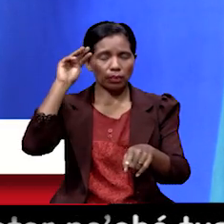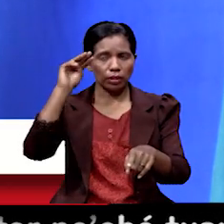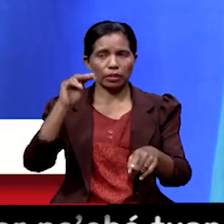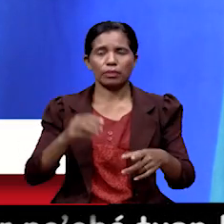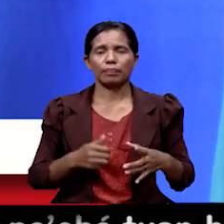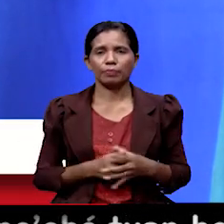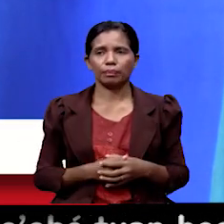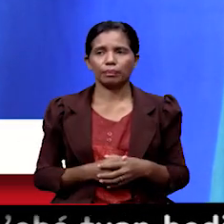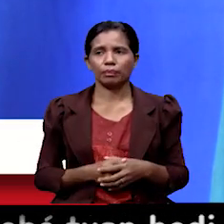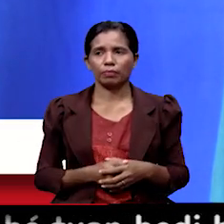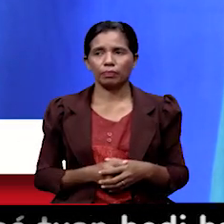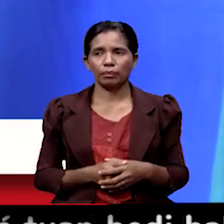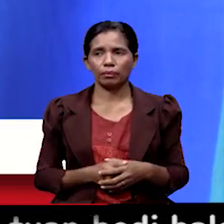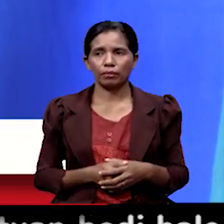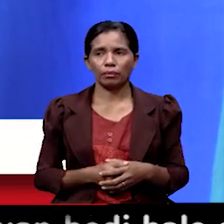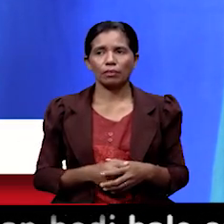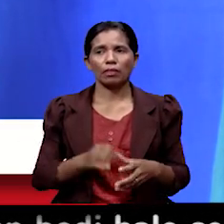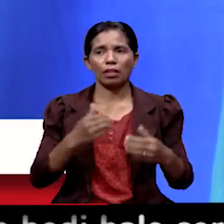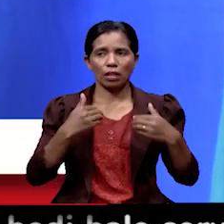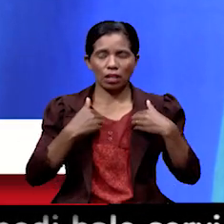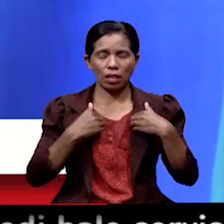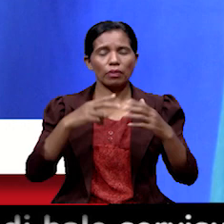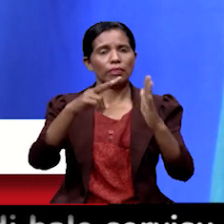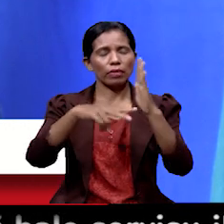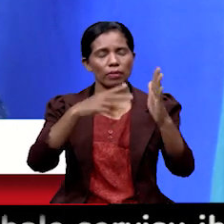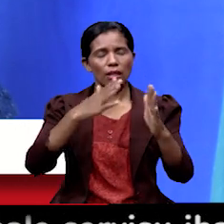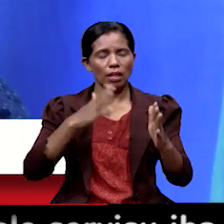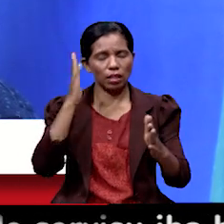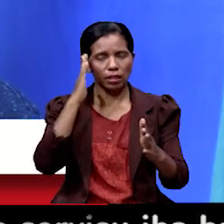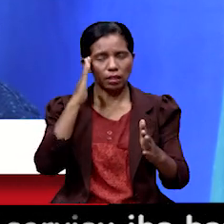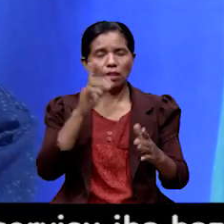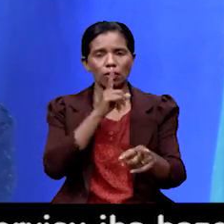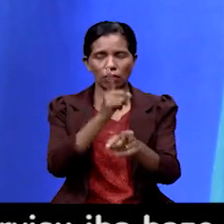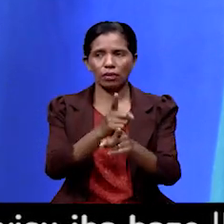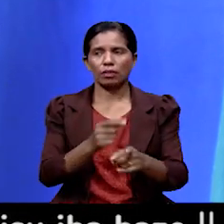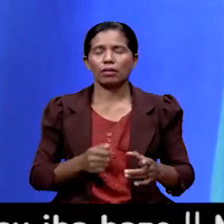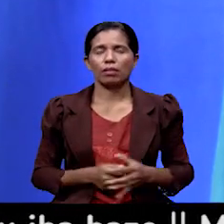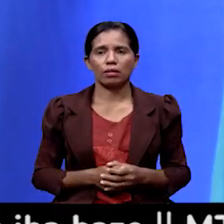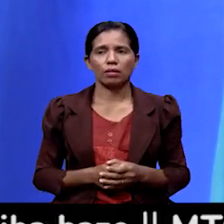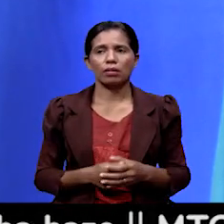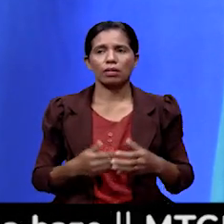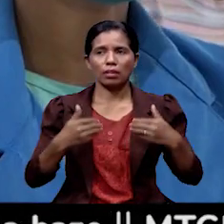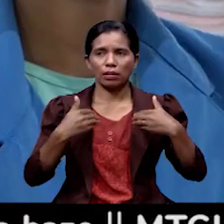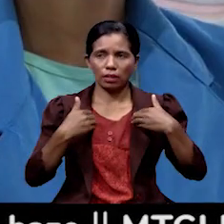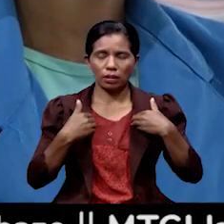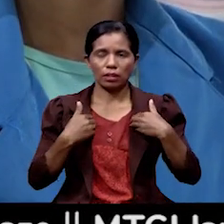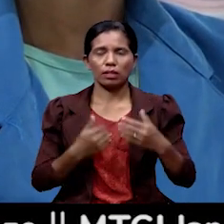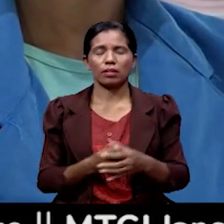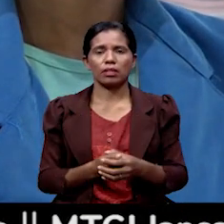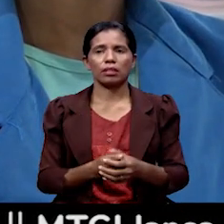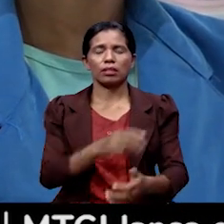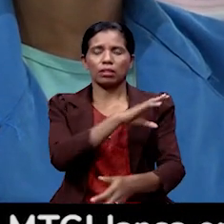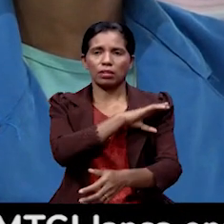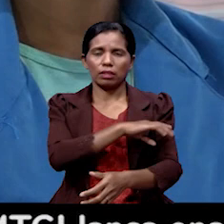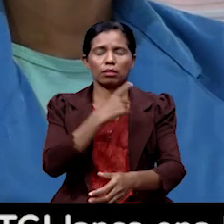Cuba, a unha vida, a tensão nem lógica, e a segurança de Cuba, que é